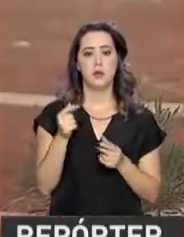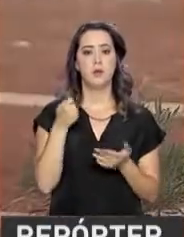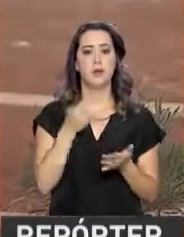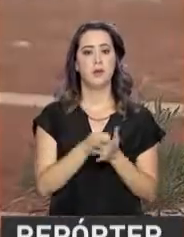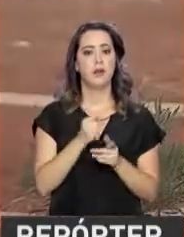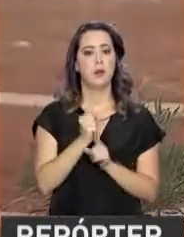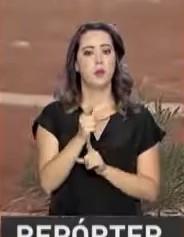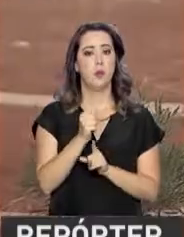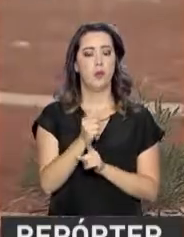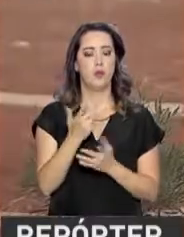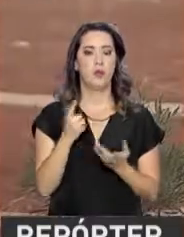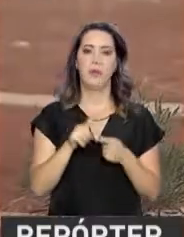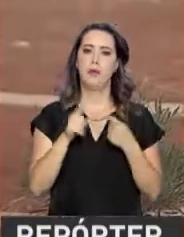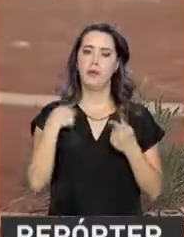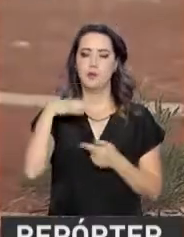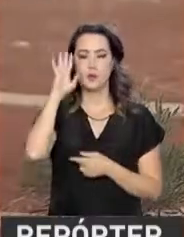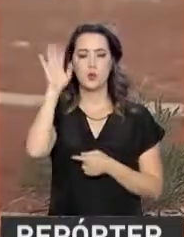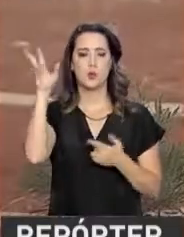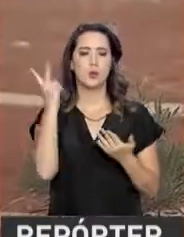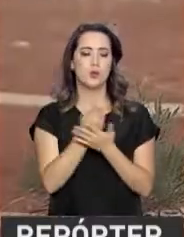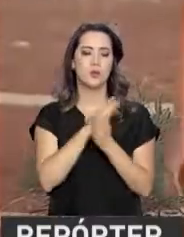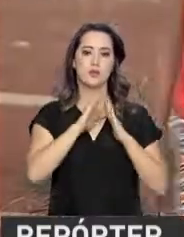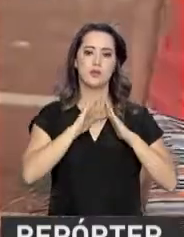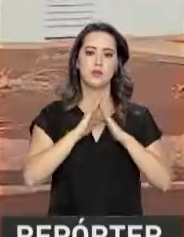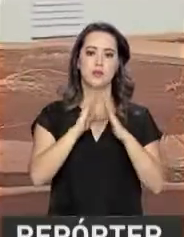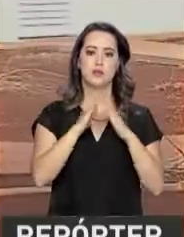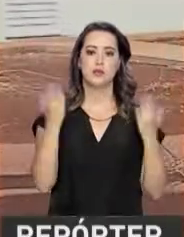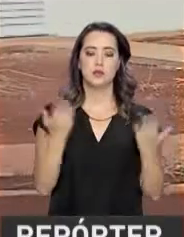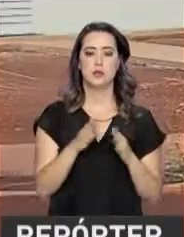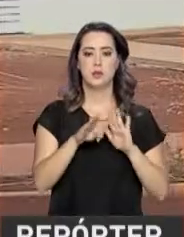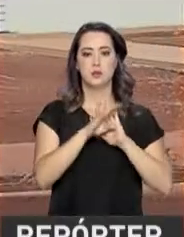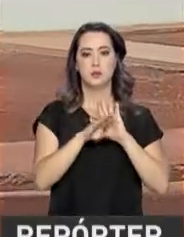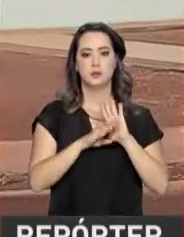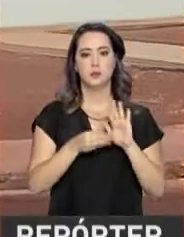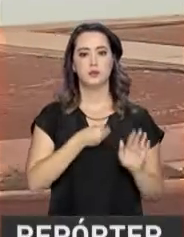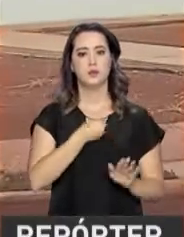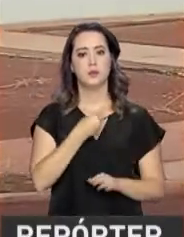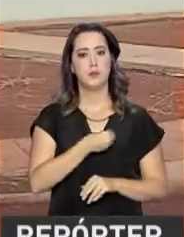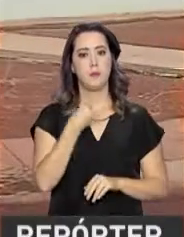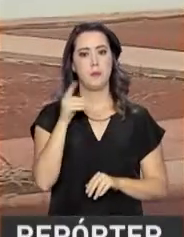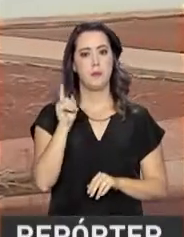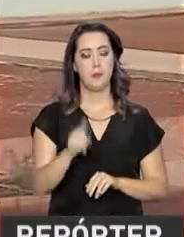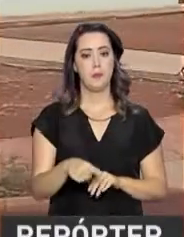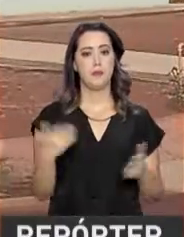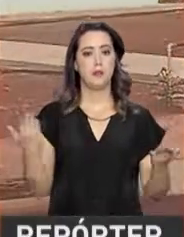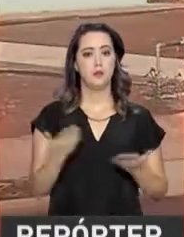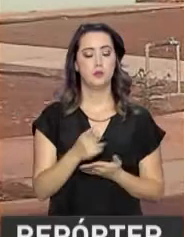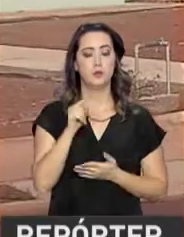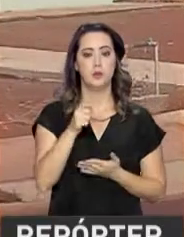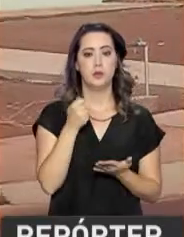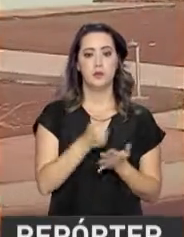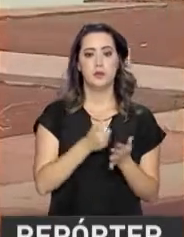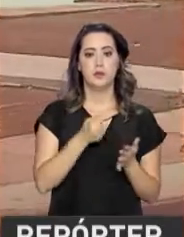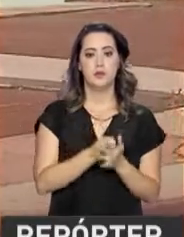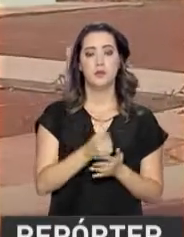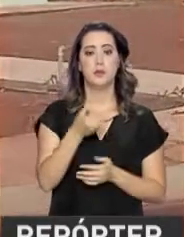pagar aluguel. Mas ela teve o sonho da casa própria realizado pelo programa Minha Casa Minha Vida. Agora vai